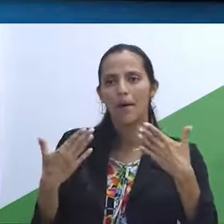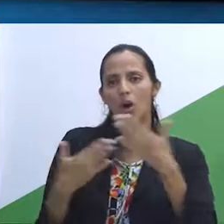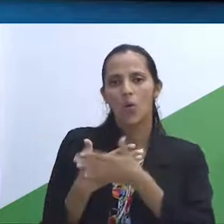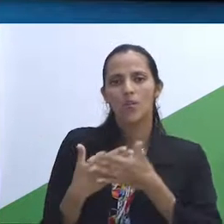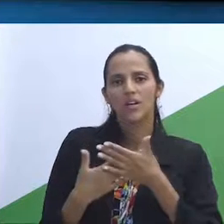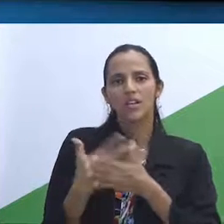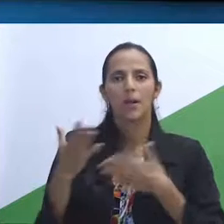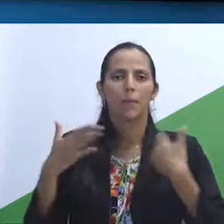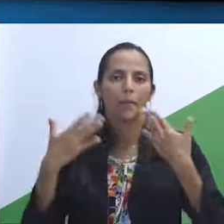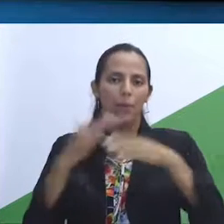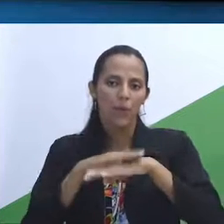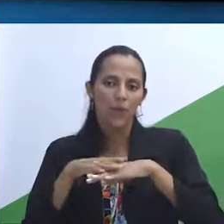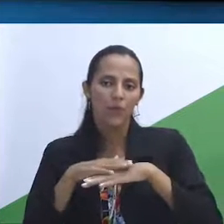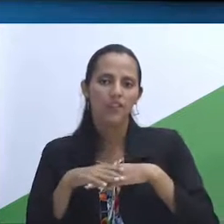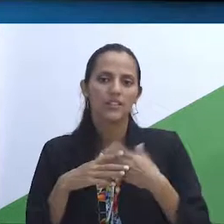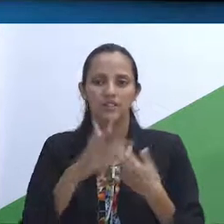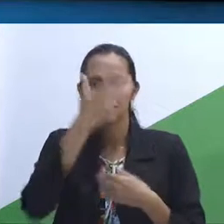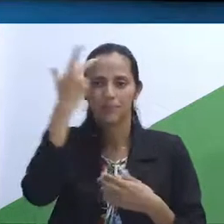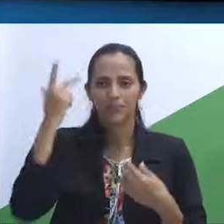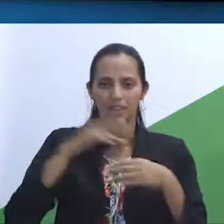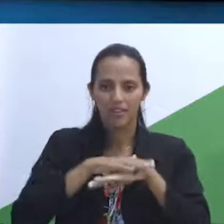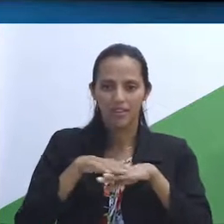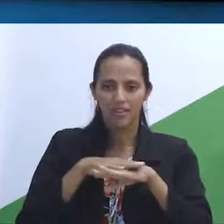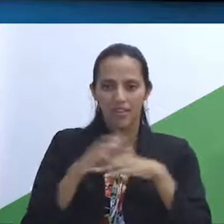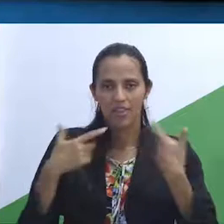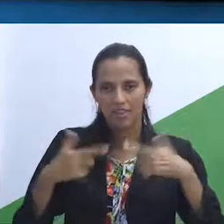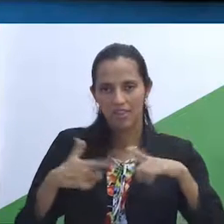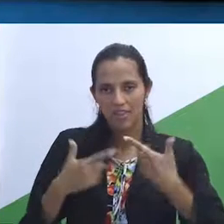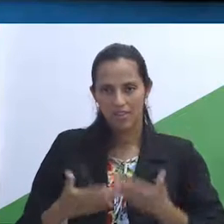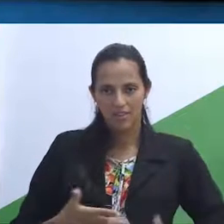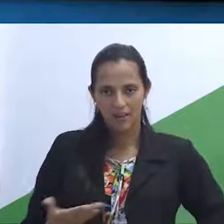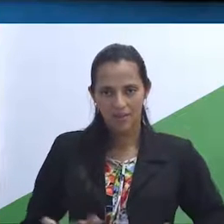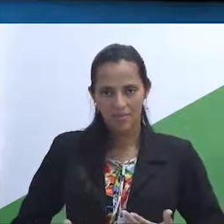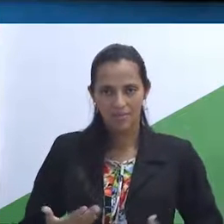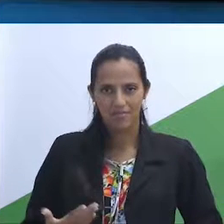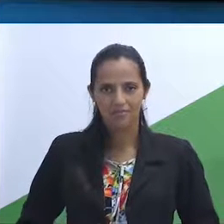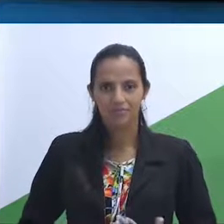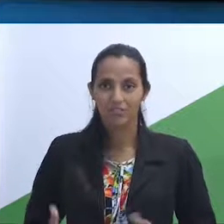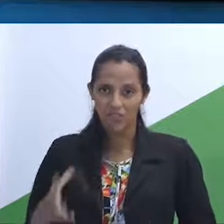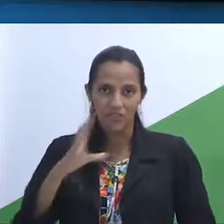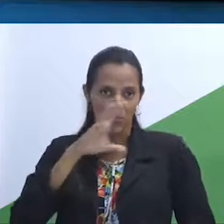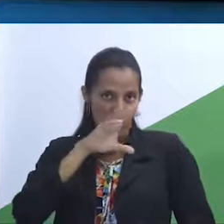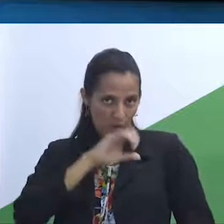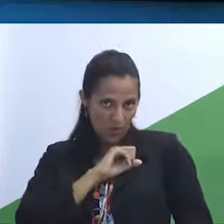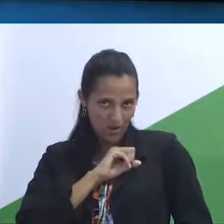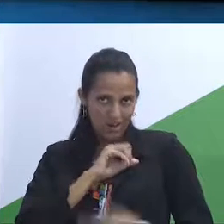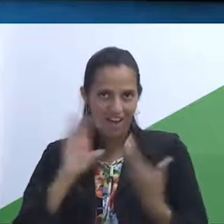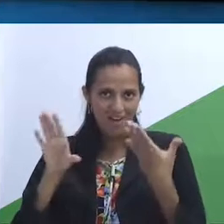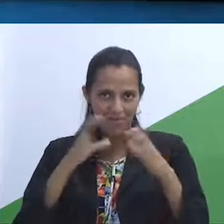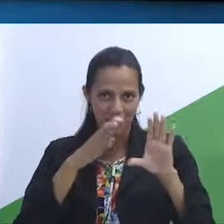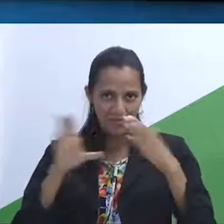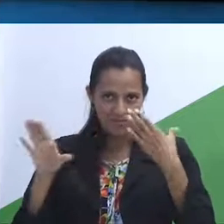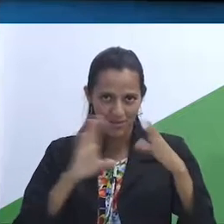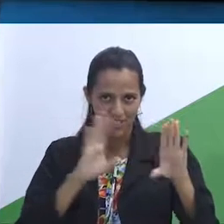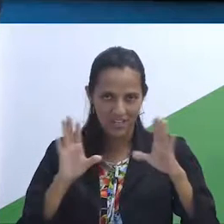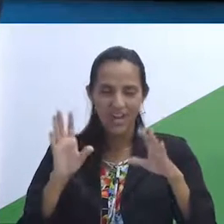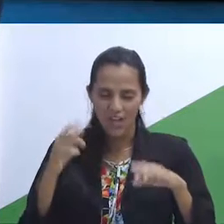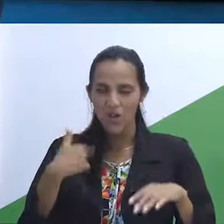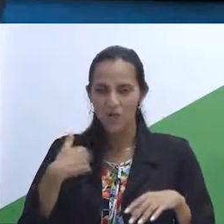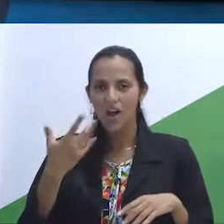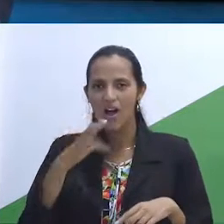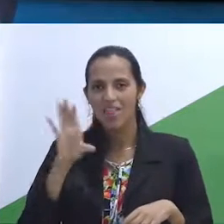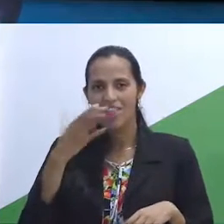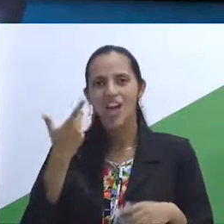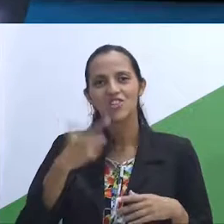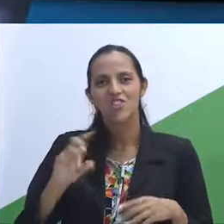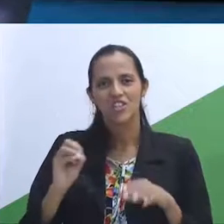Falando, então, aí, divulgando também, essa imagem bem populista. Gostaram da musiquinha? Lá no final, eu canto novamente, então, para vocês. É a grande aula, então,